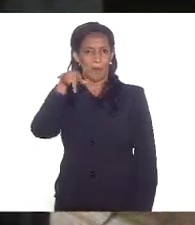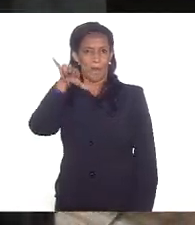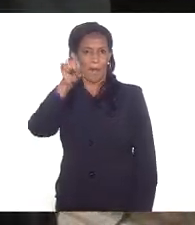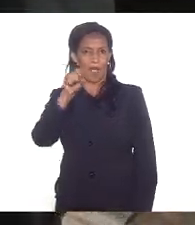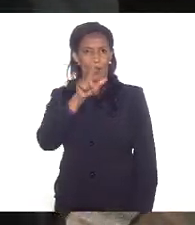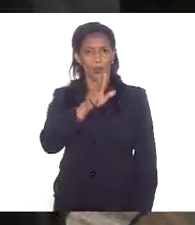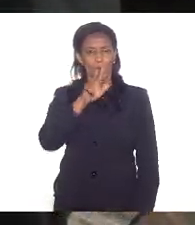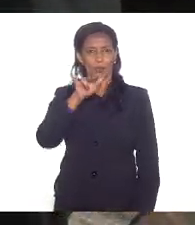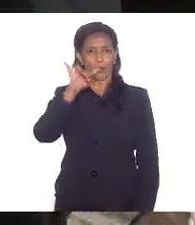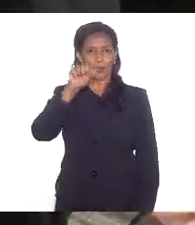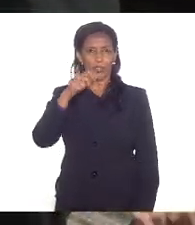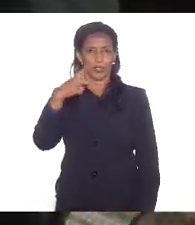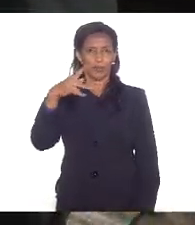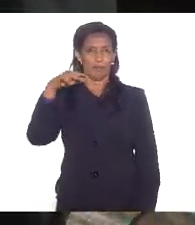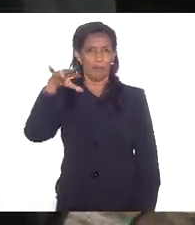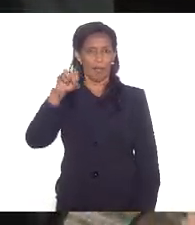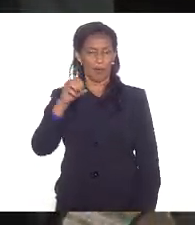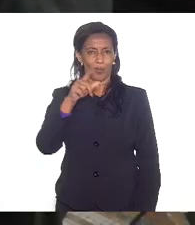E